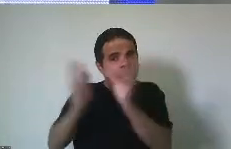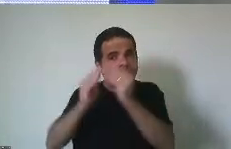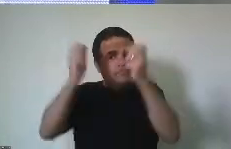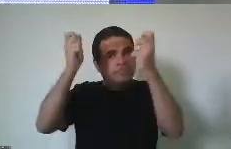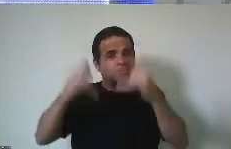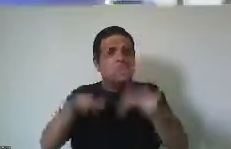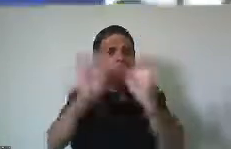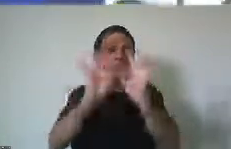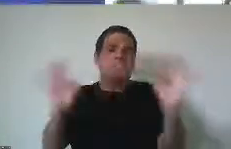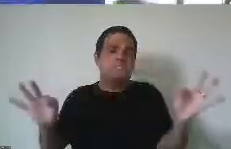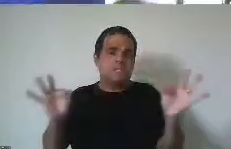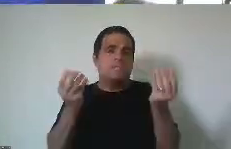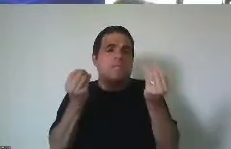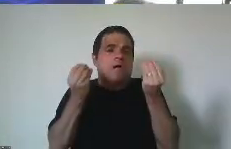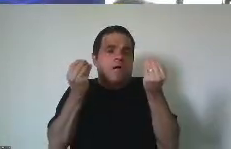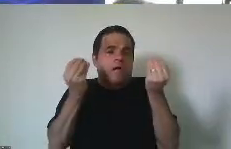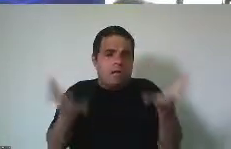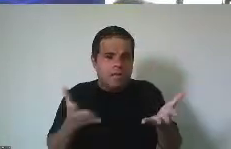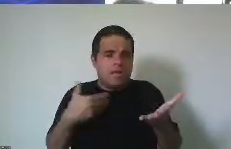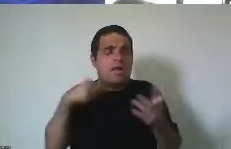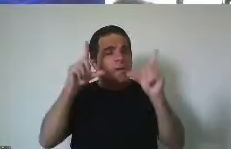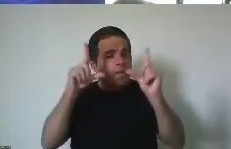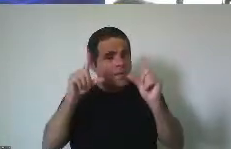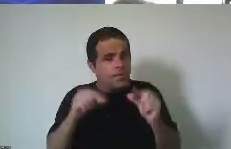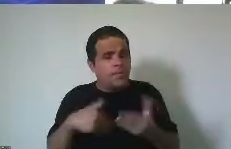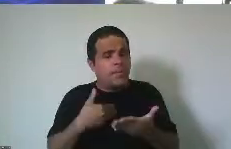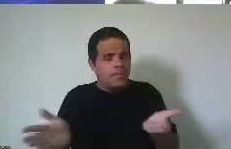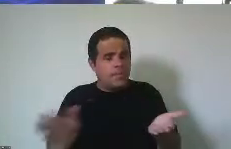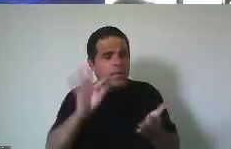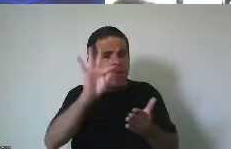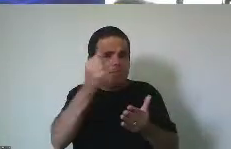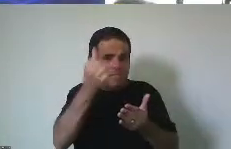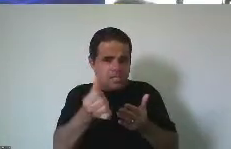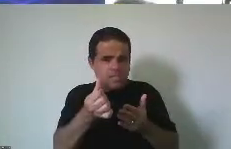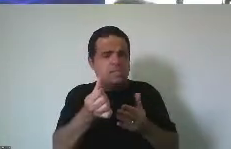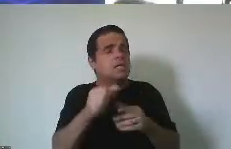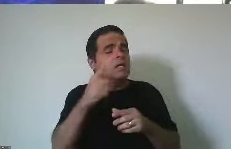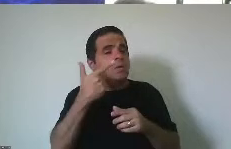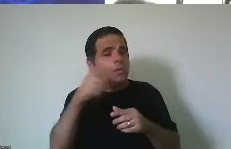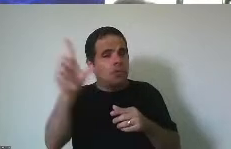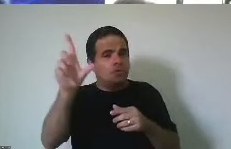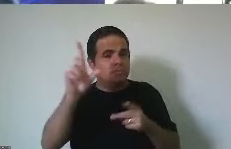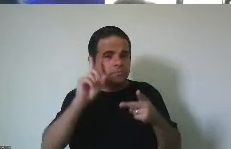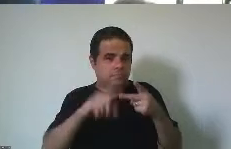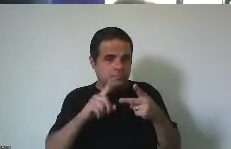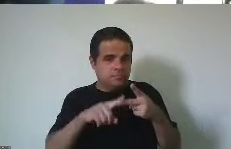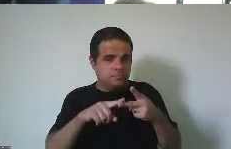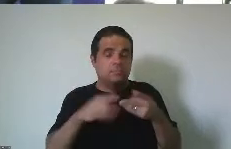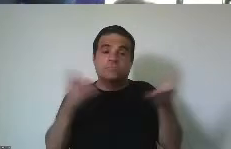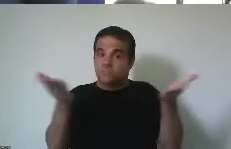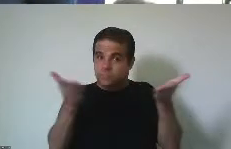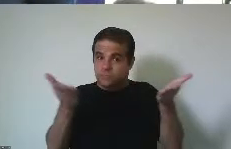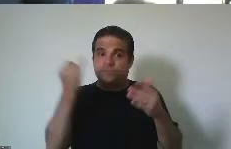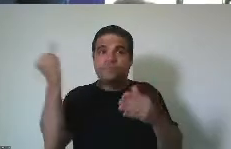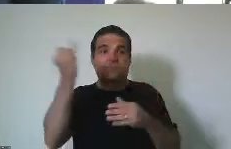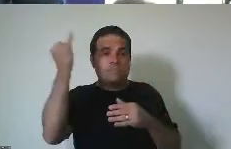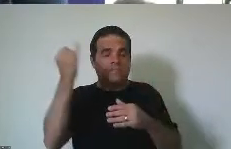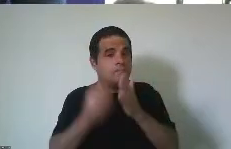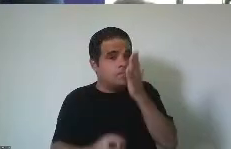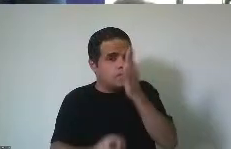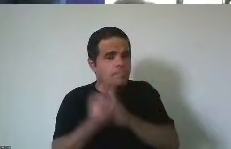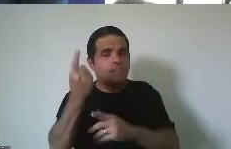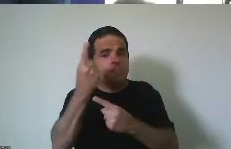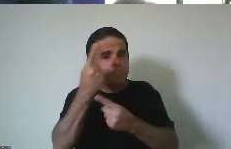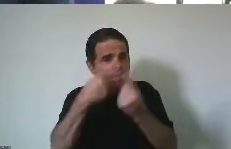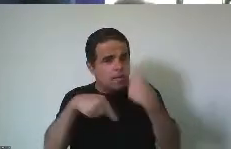que foi feita para reduzir as perdas de sf6 uma Segunda Ponte importante que nós temos de geração de CO2 são